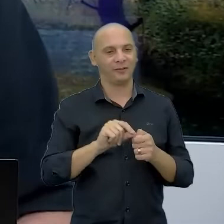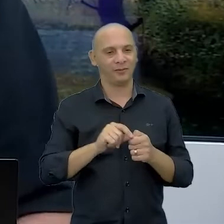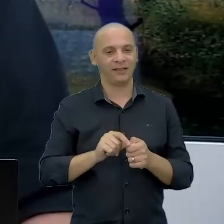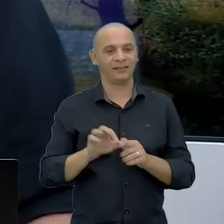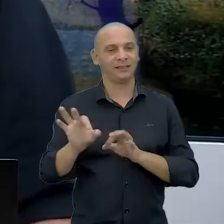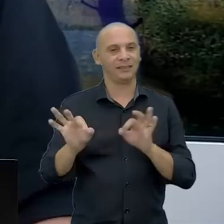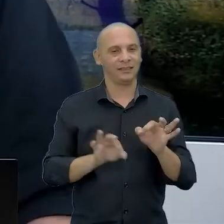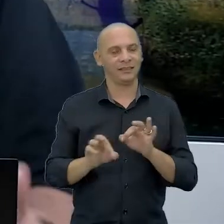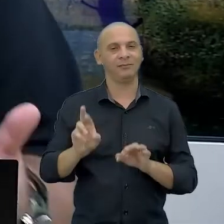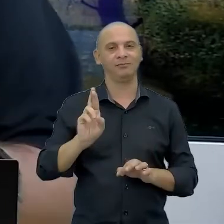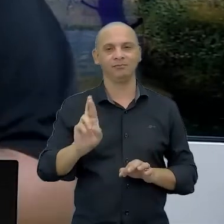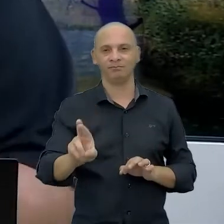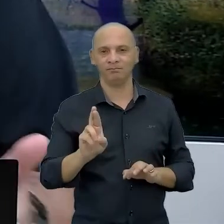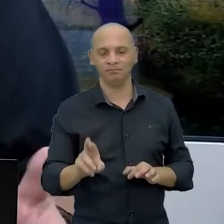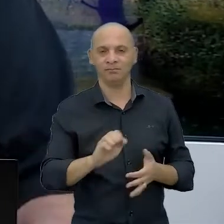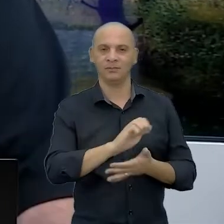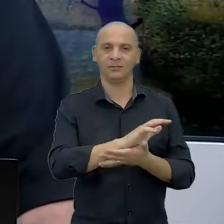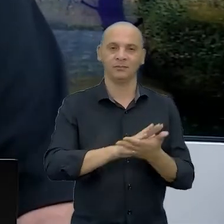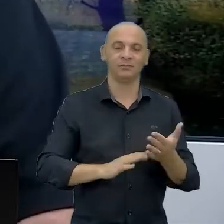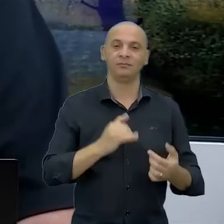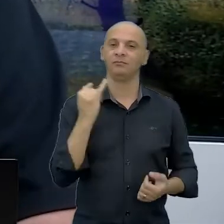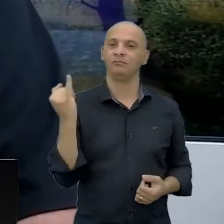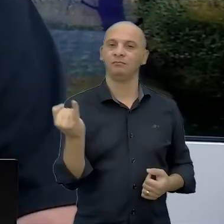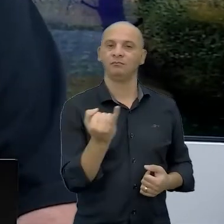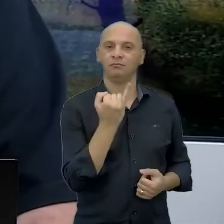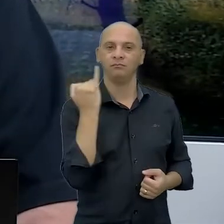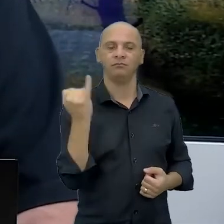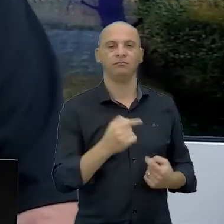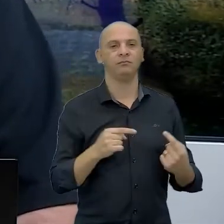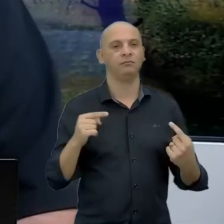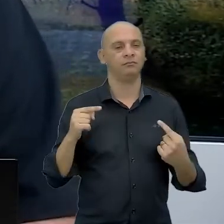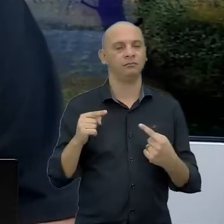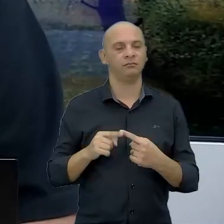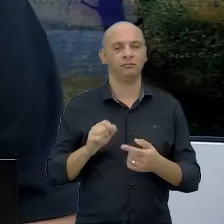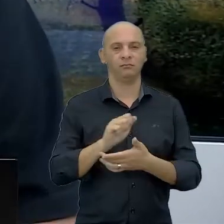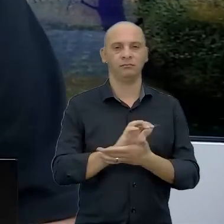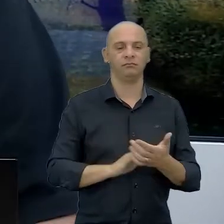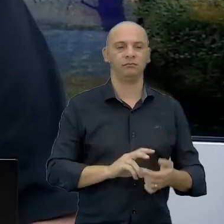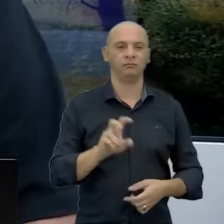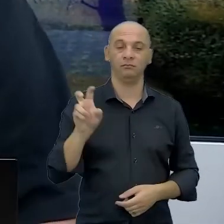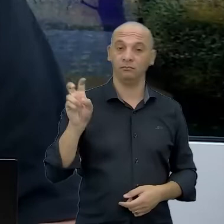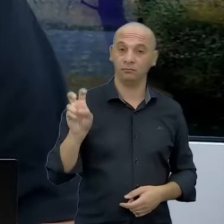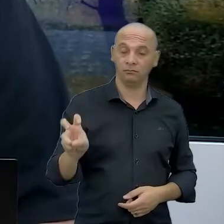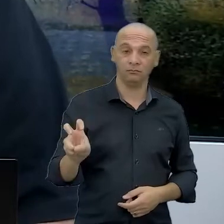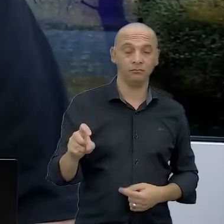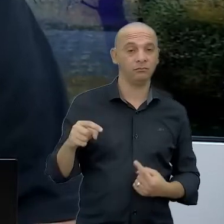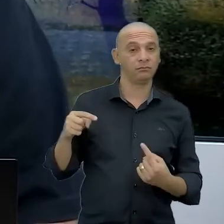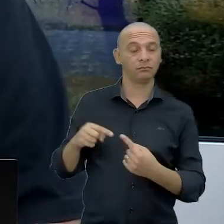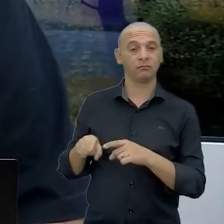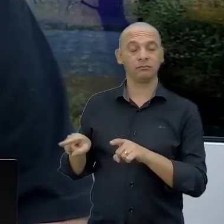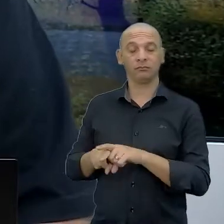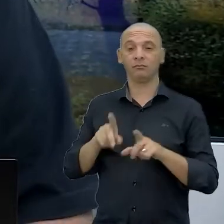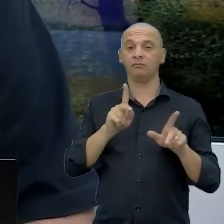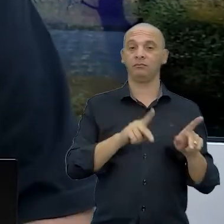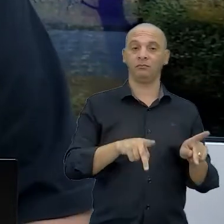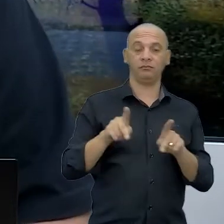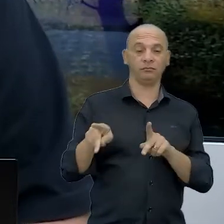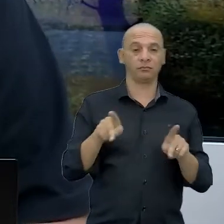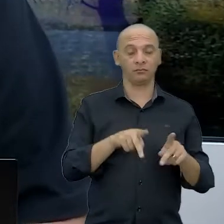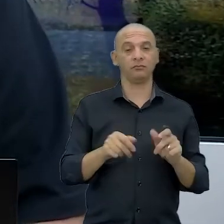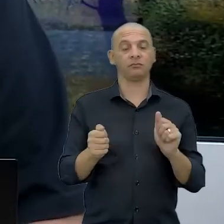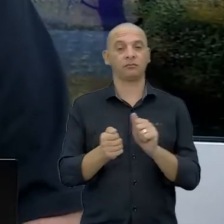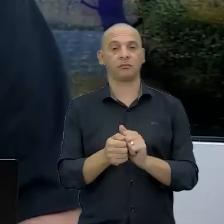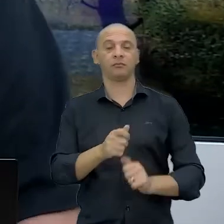essa finalização, que é a sistematização da atividade 5, né? Uma sugestão aí para os professores estarem trabalhando com